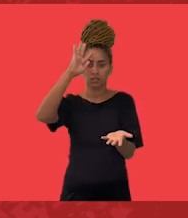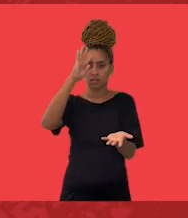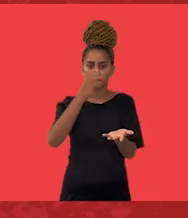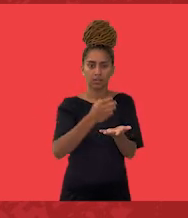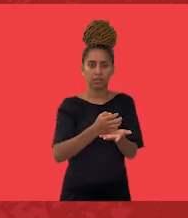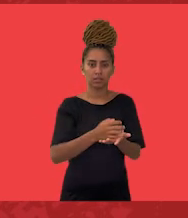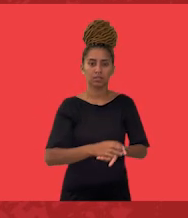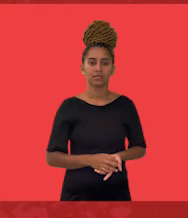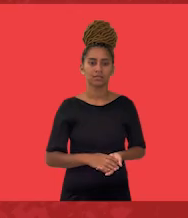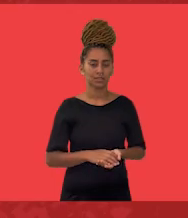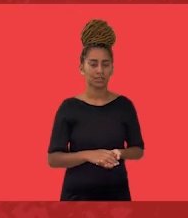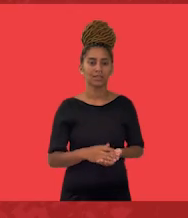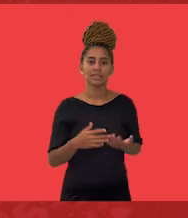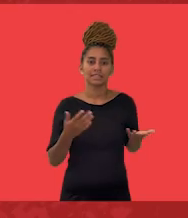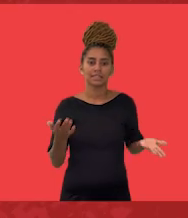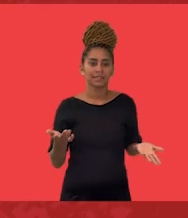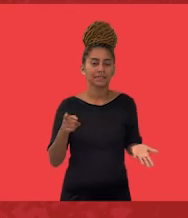A